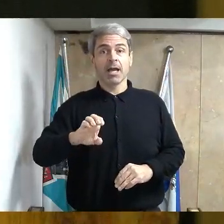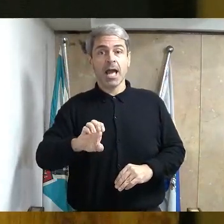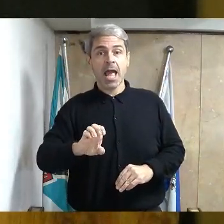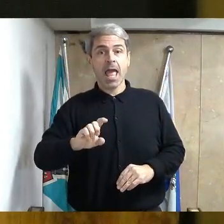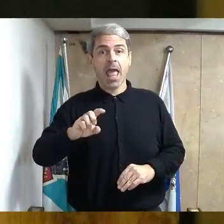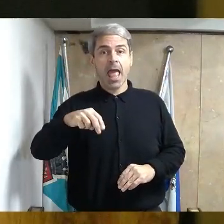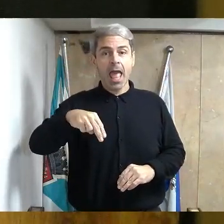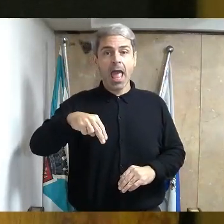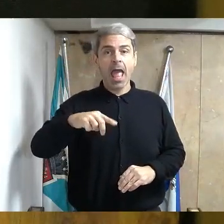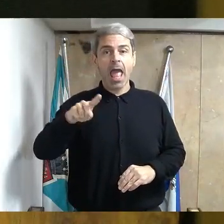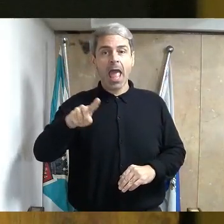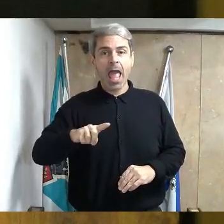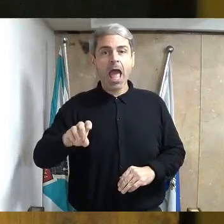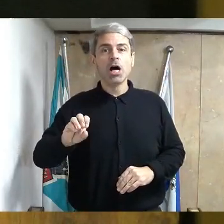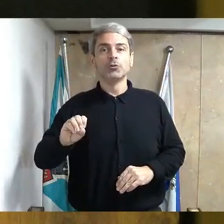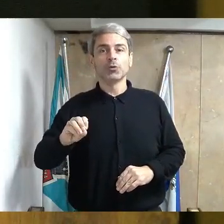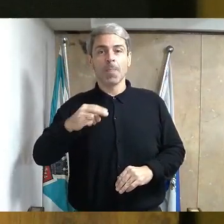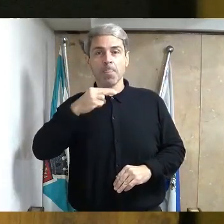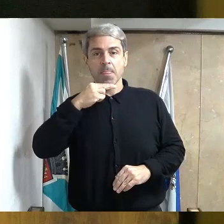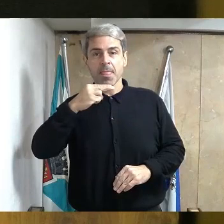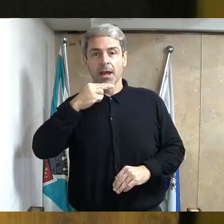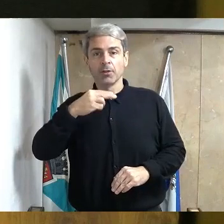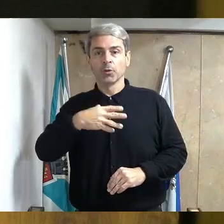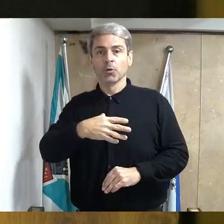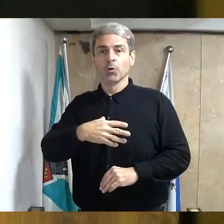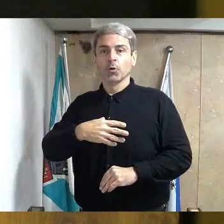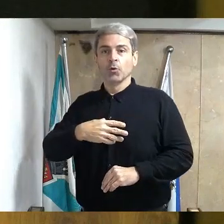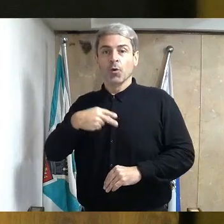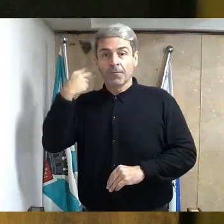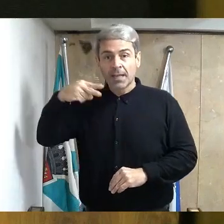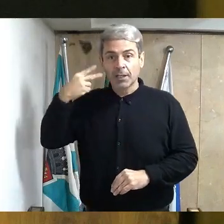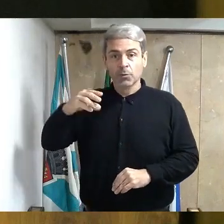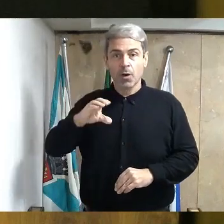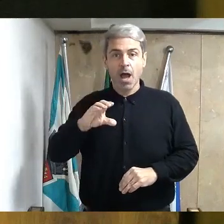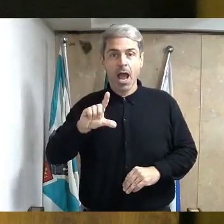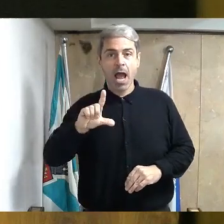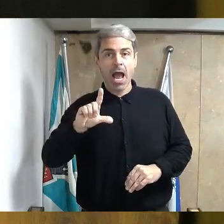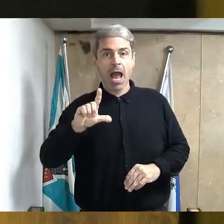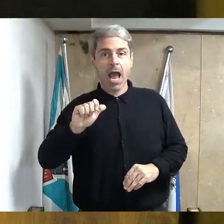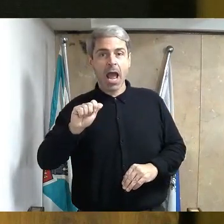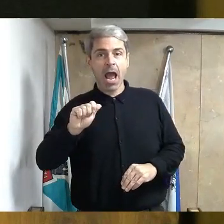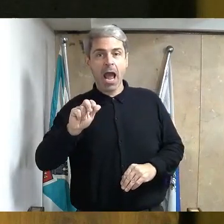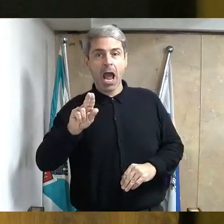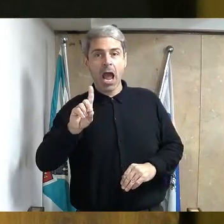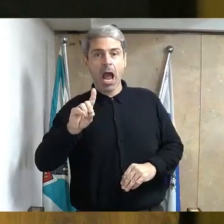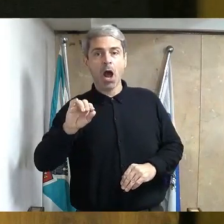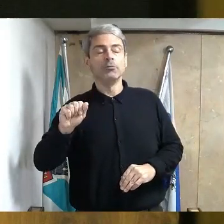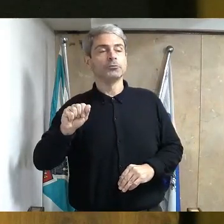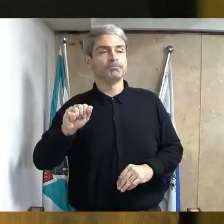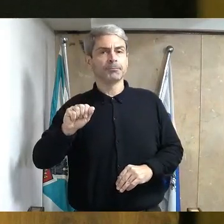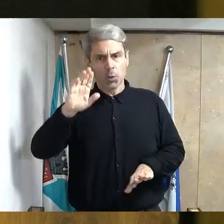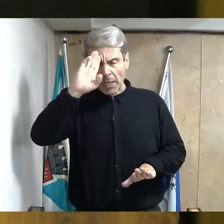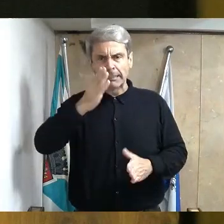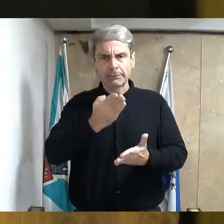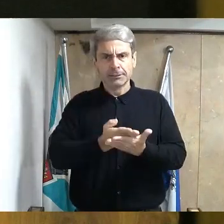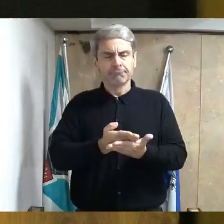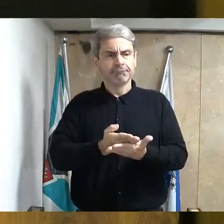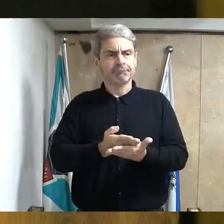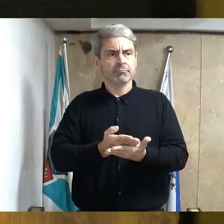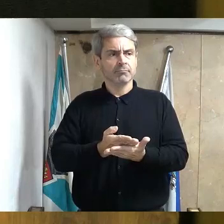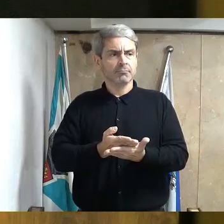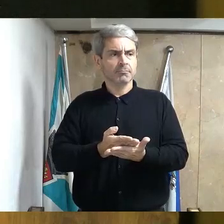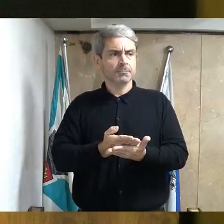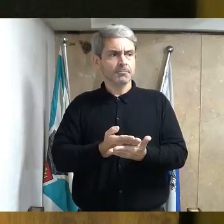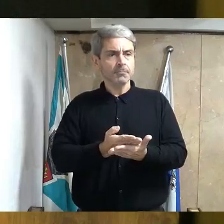nosso grande vereador, primeiro secretário, Cláudio Tomás, que não tenho dúvida nenhuma que